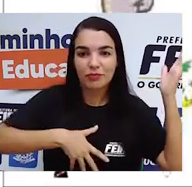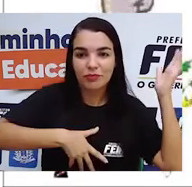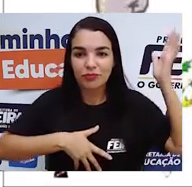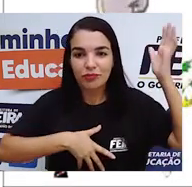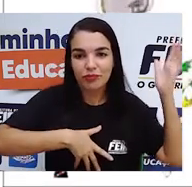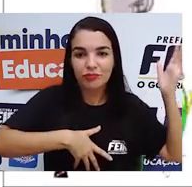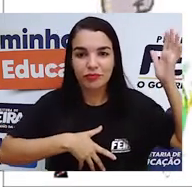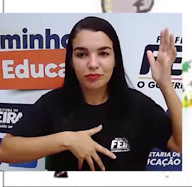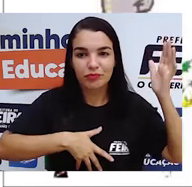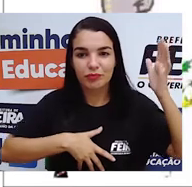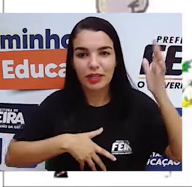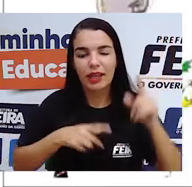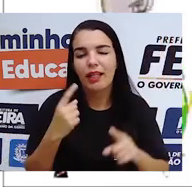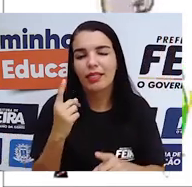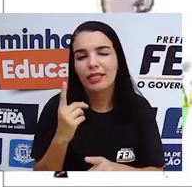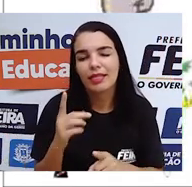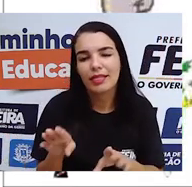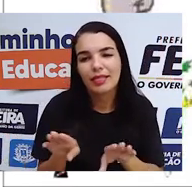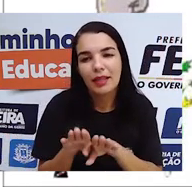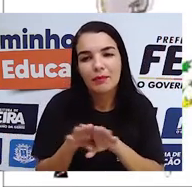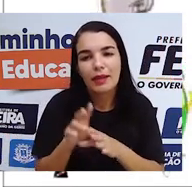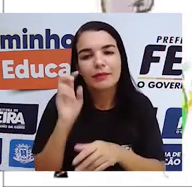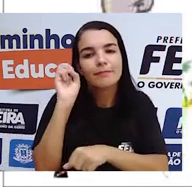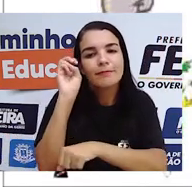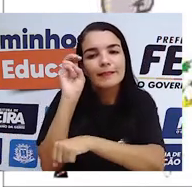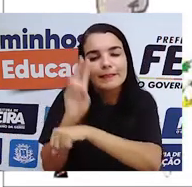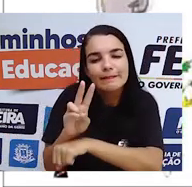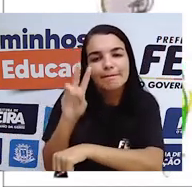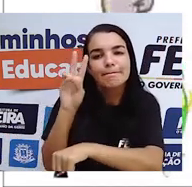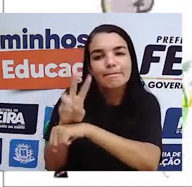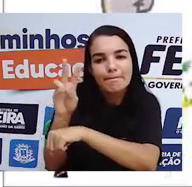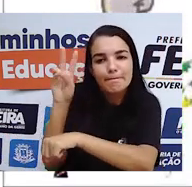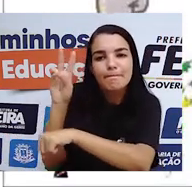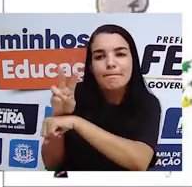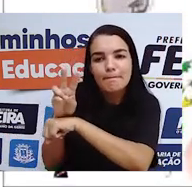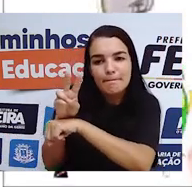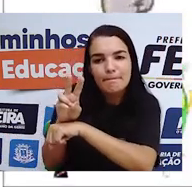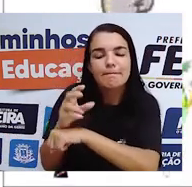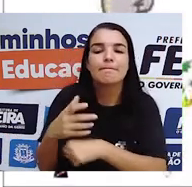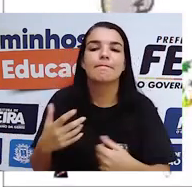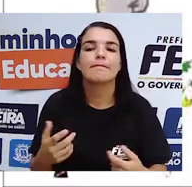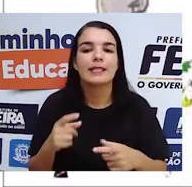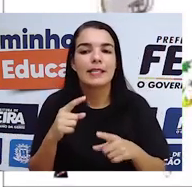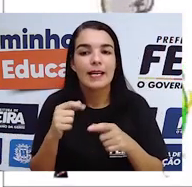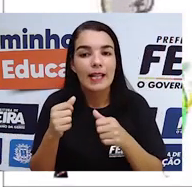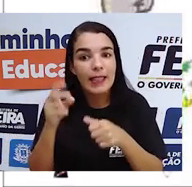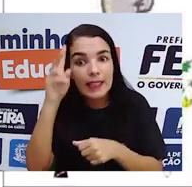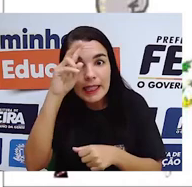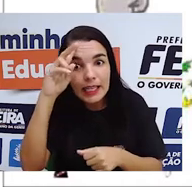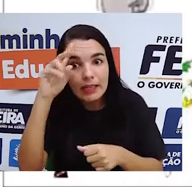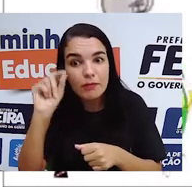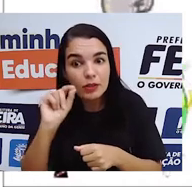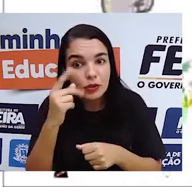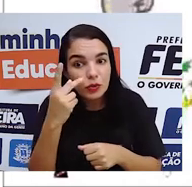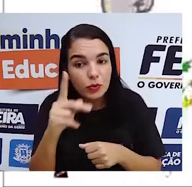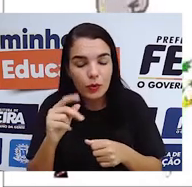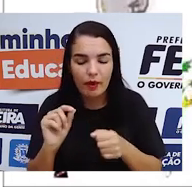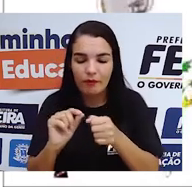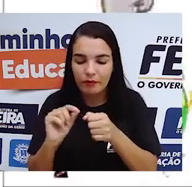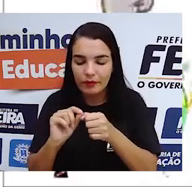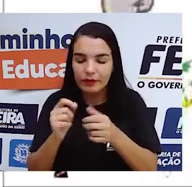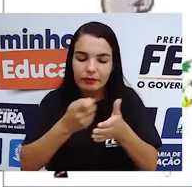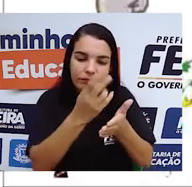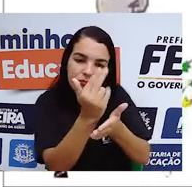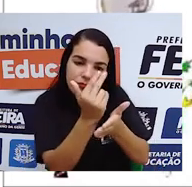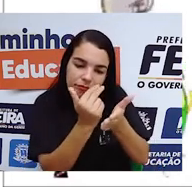muita esperança sempre. Então, lembra, fazer sua festinha, faz o seu desenho, coloca aí as